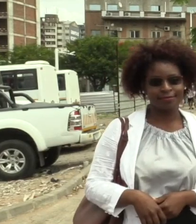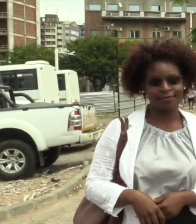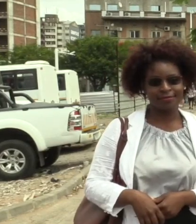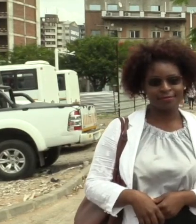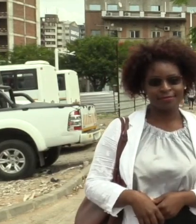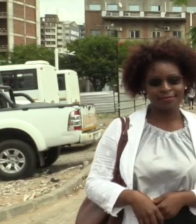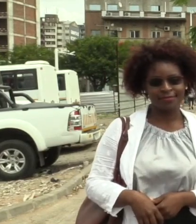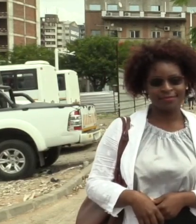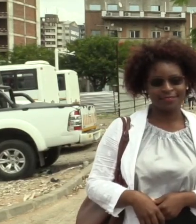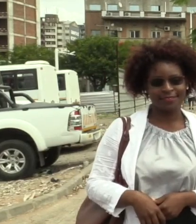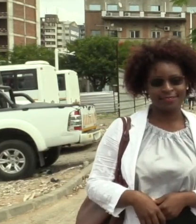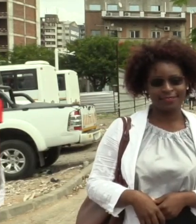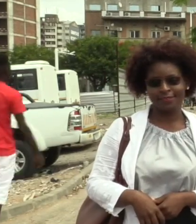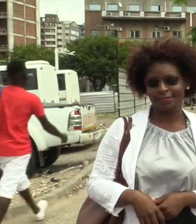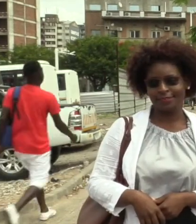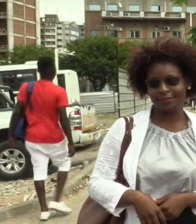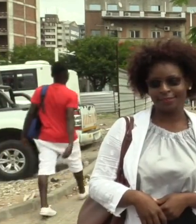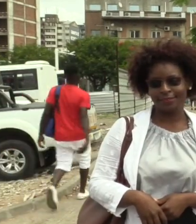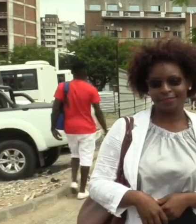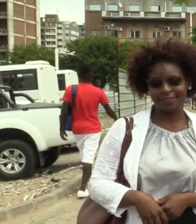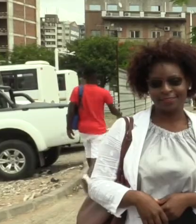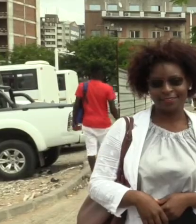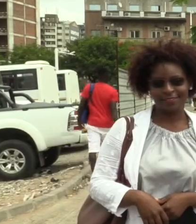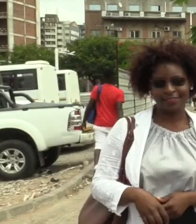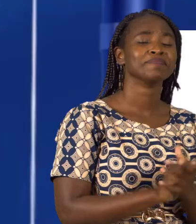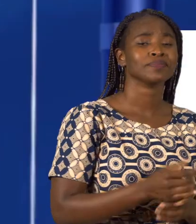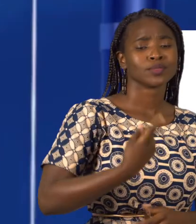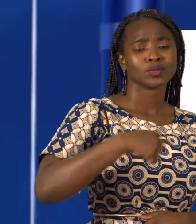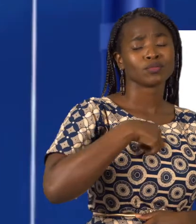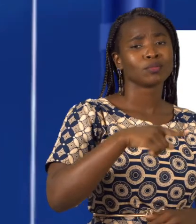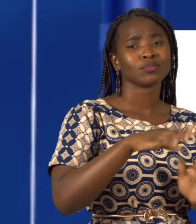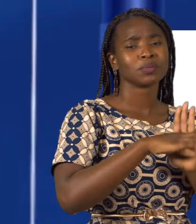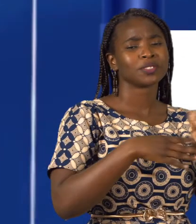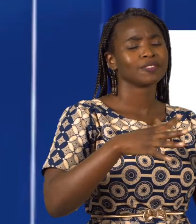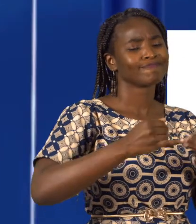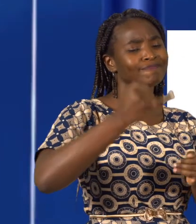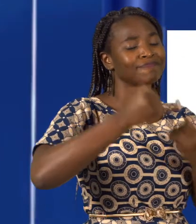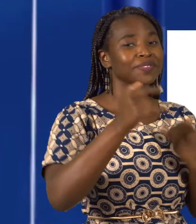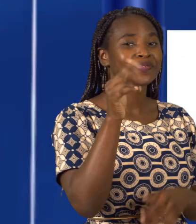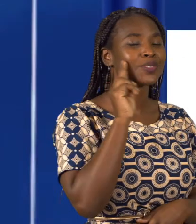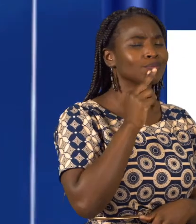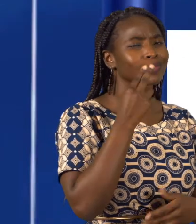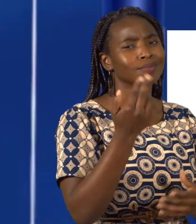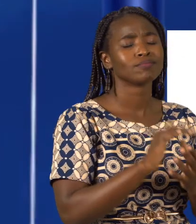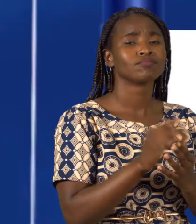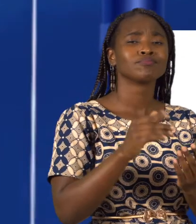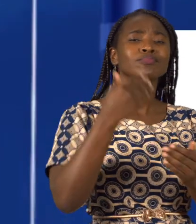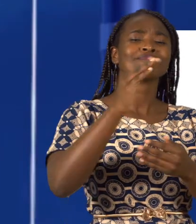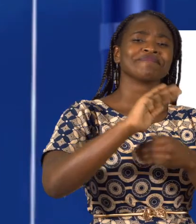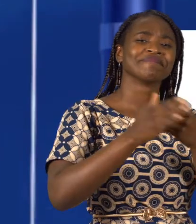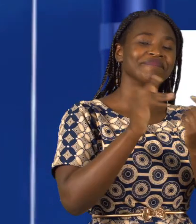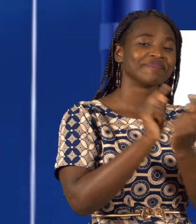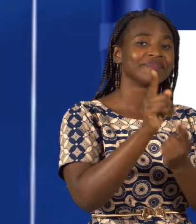esqueça de exercitar aí em casa Até o próximo programa É desta forma que fizemos esta edição do programa da TV